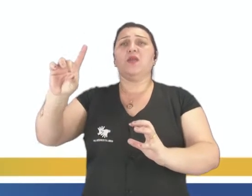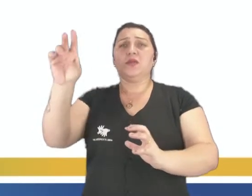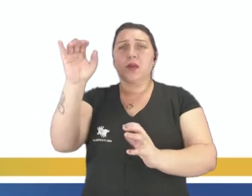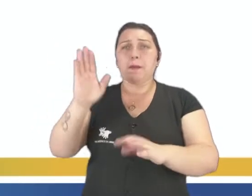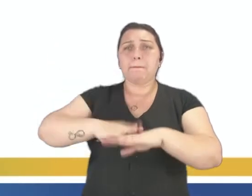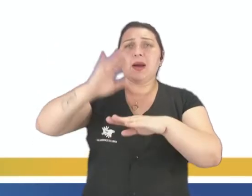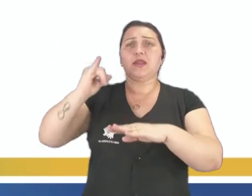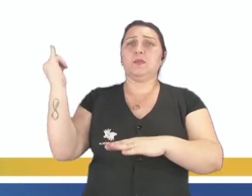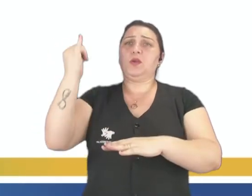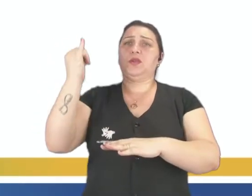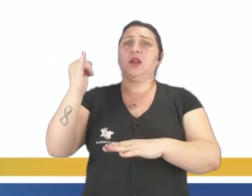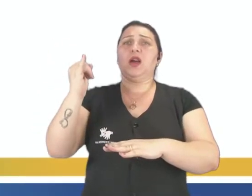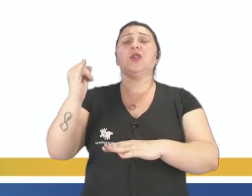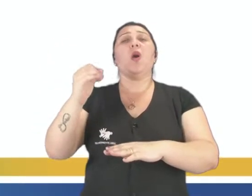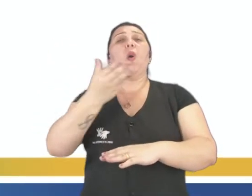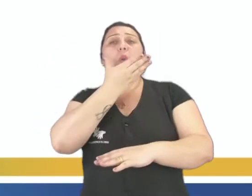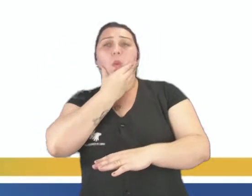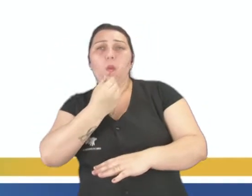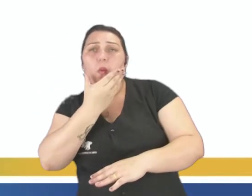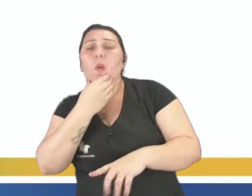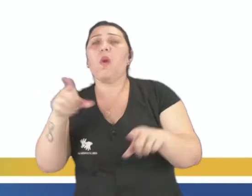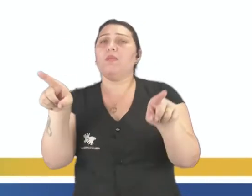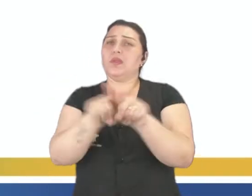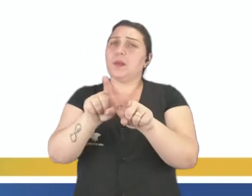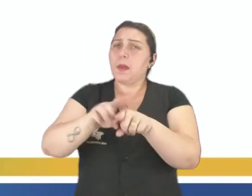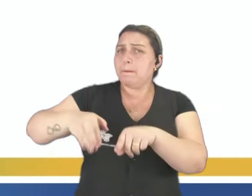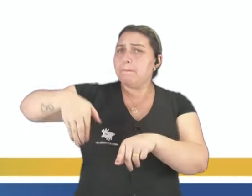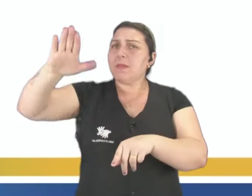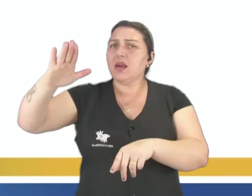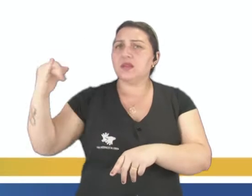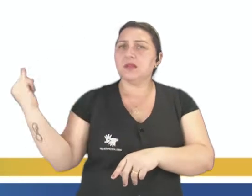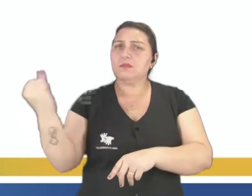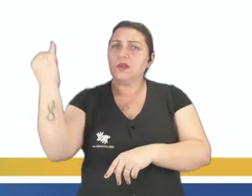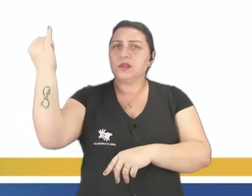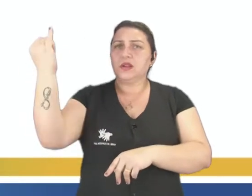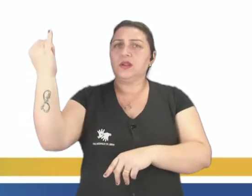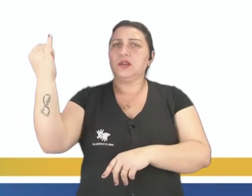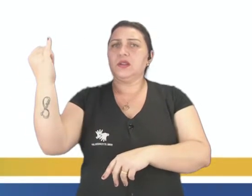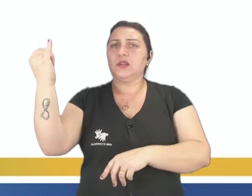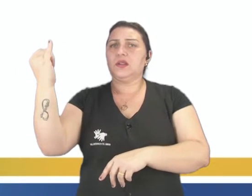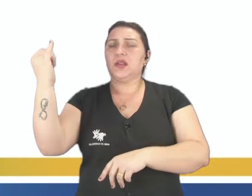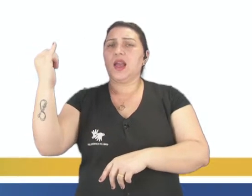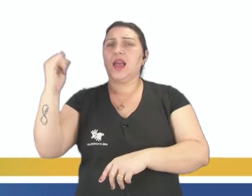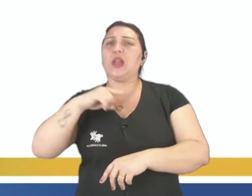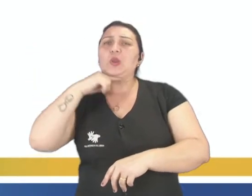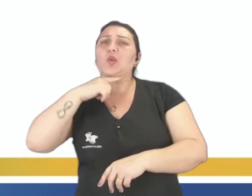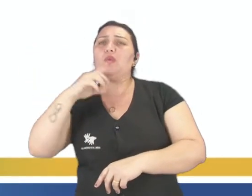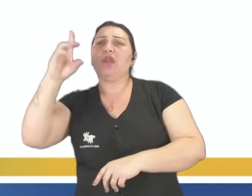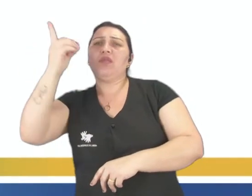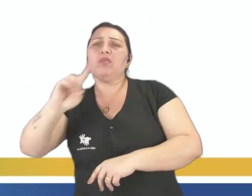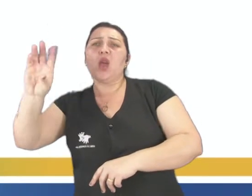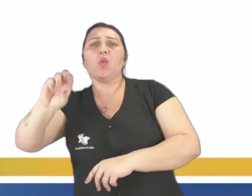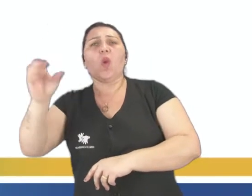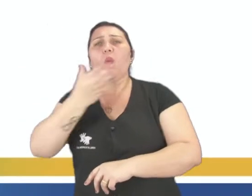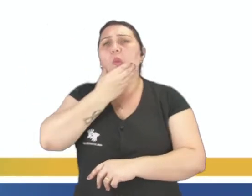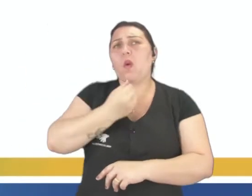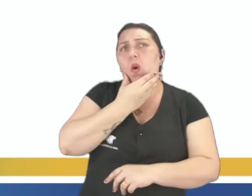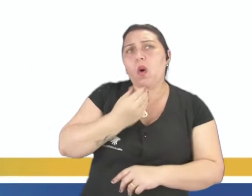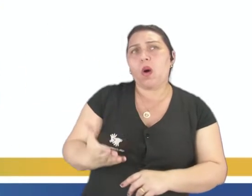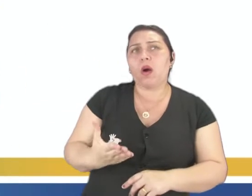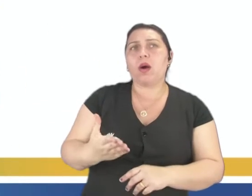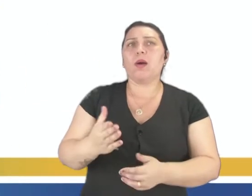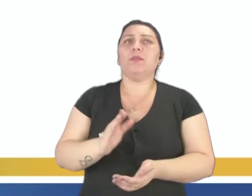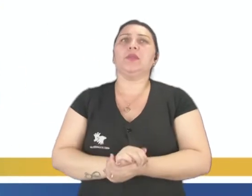antropocentrismo, né, ou seja, Deus no centro e o homem no centro, certo? Cultismo e o conceptismo, vamos